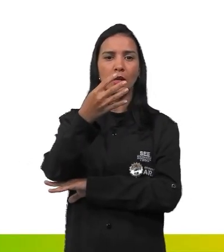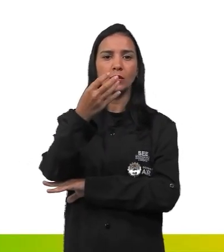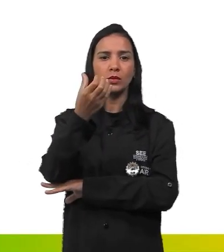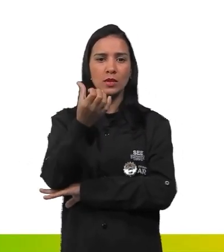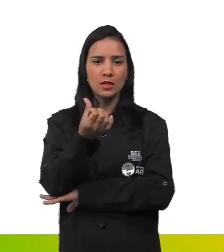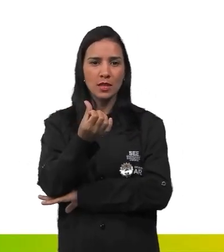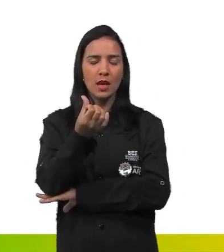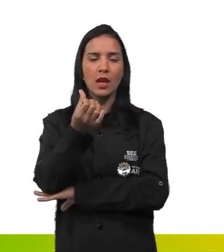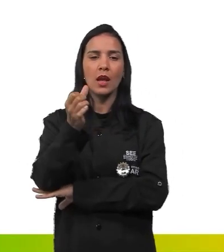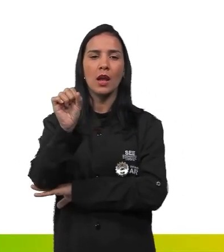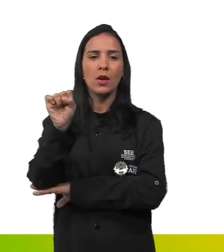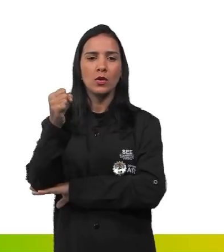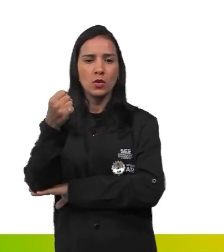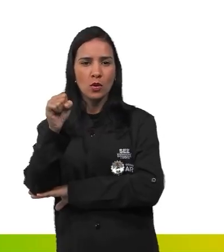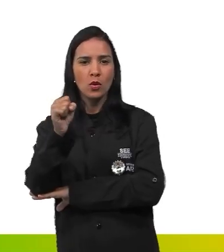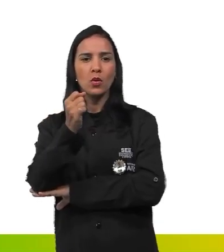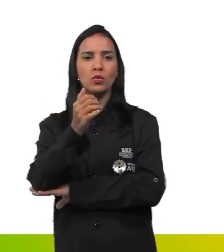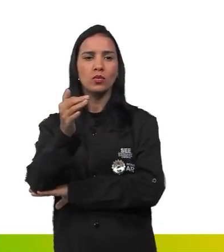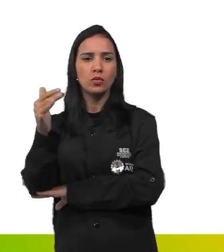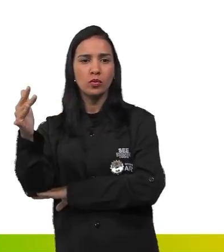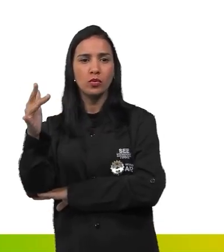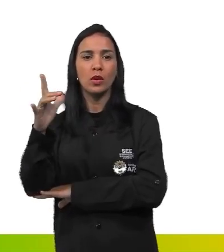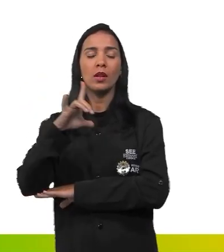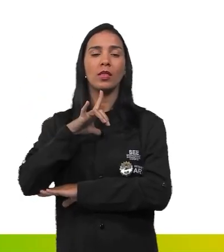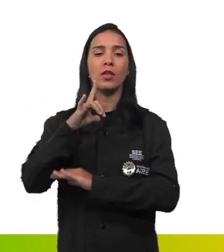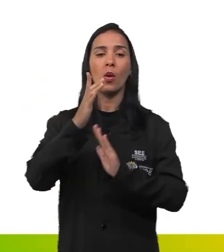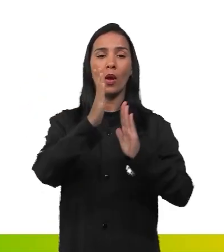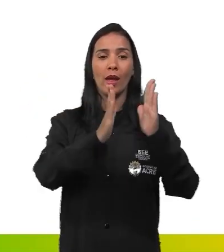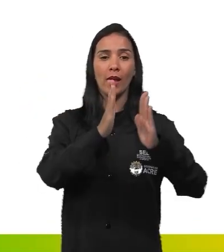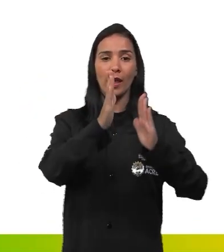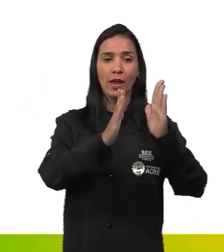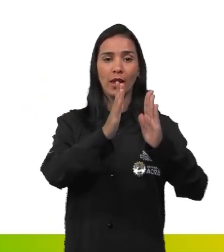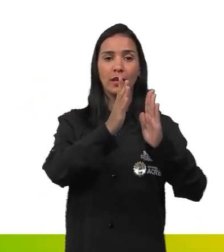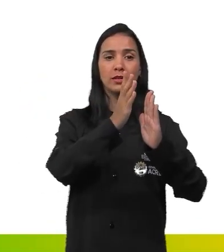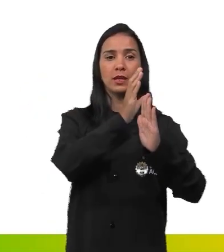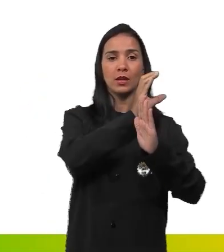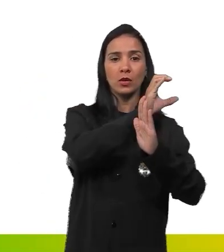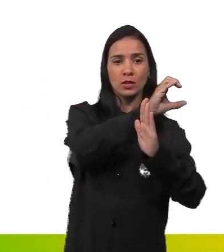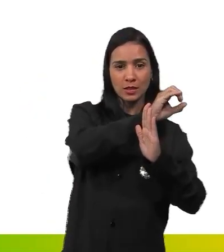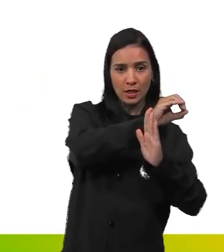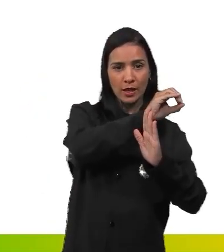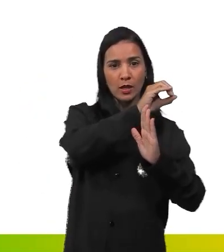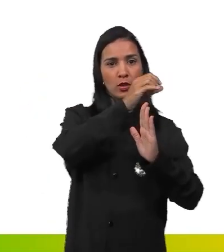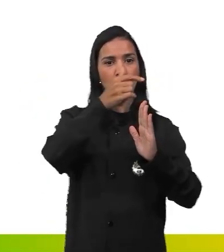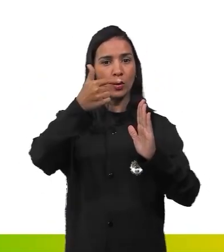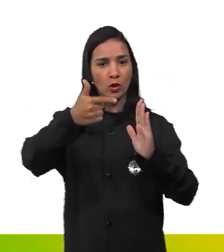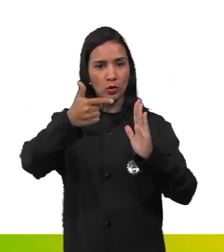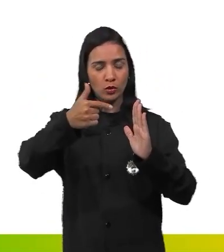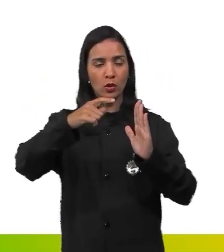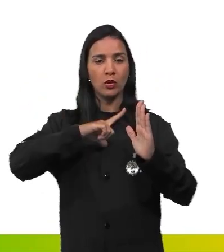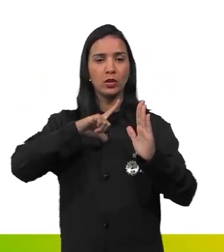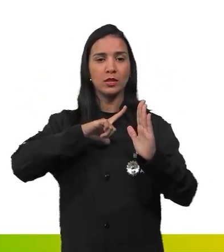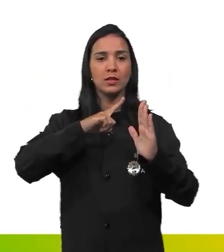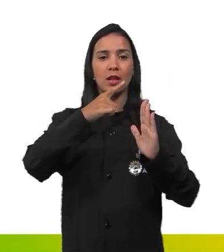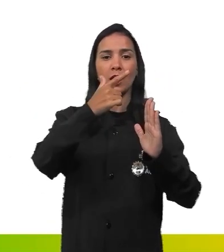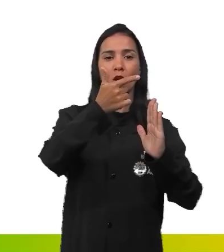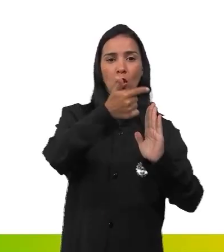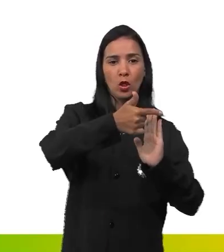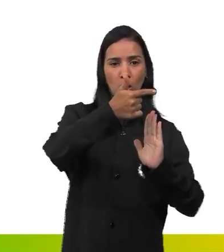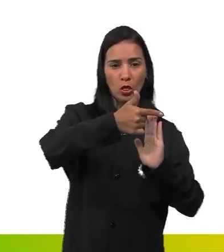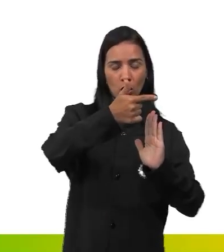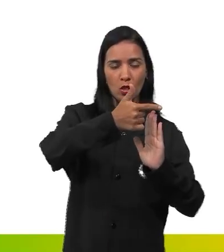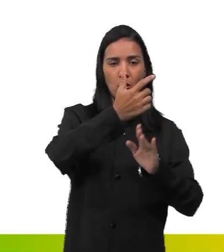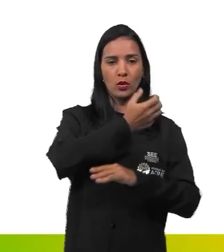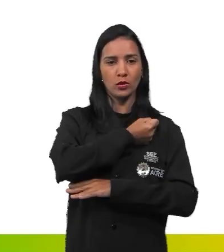menos 2 é 2. 6 menos 4, 2. Então, uma progressão aritmética se caracteriza